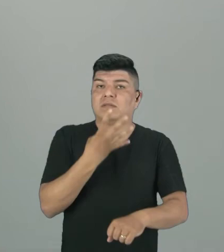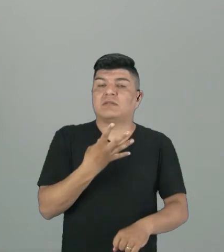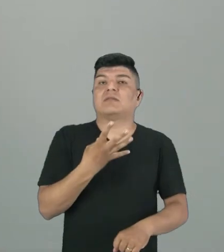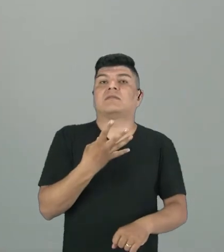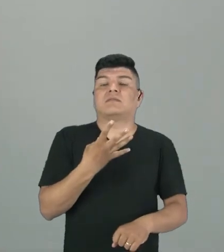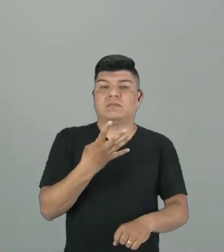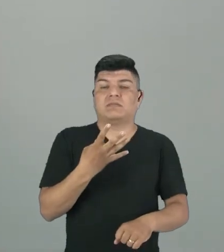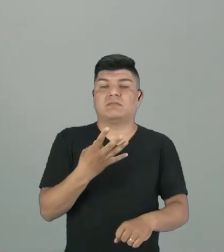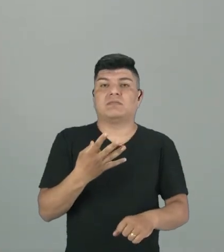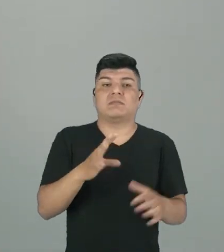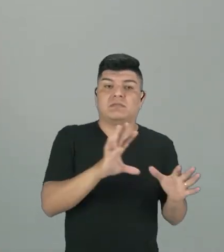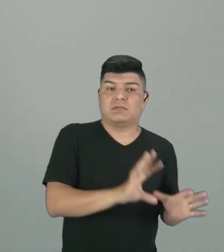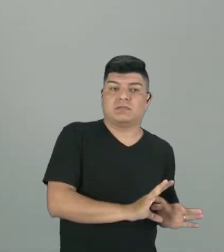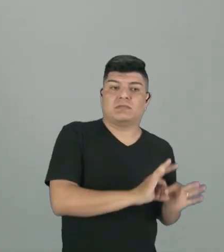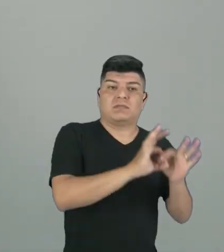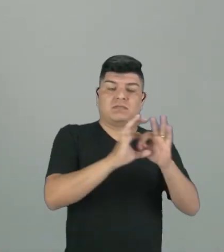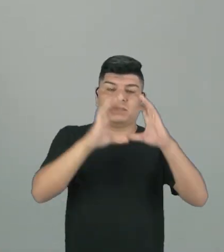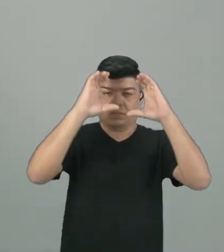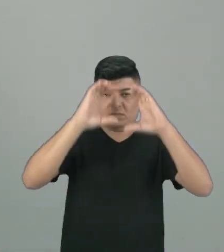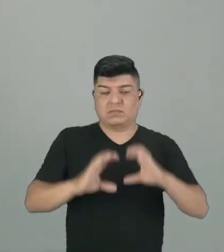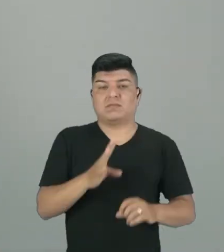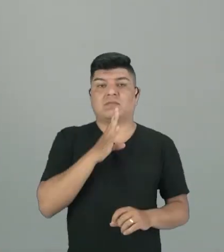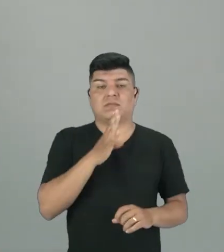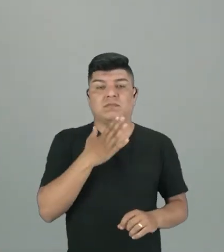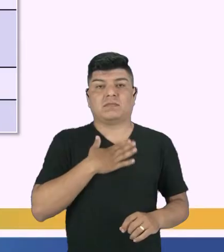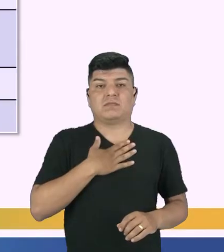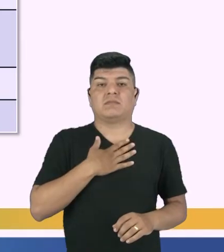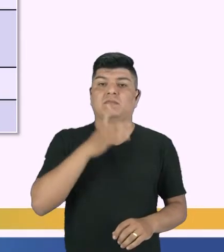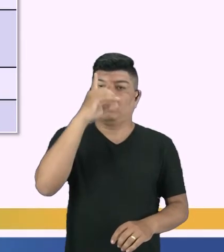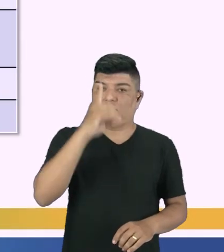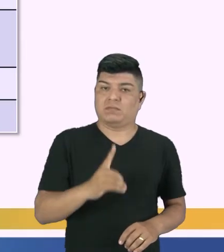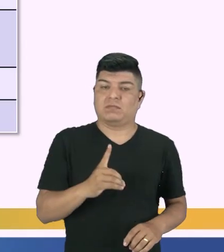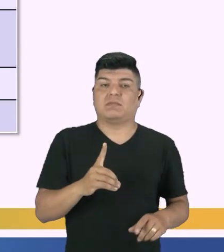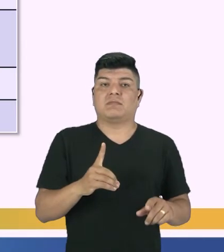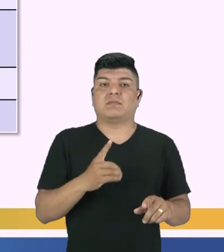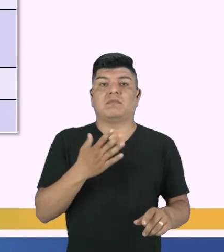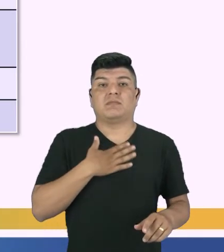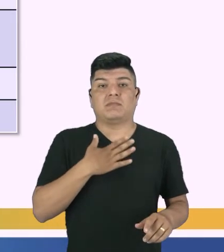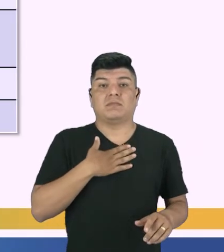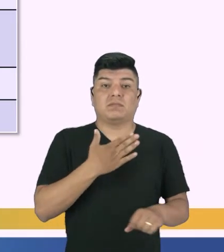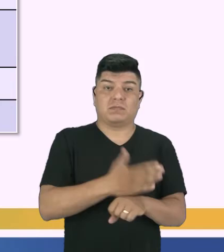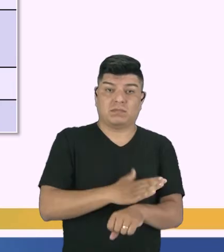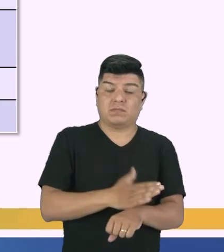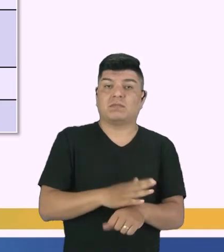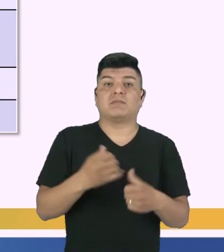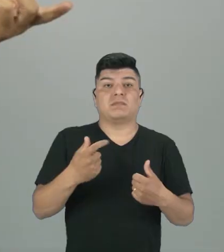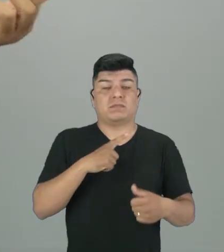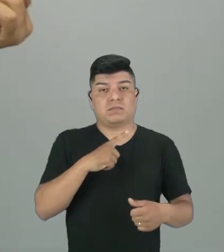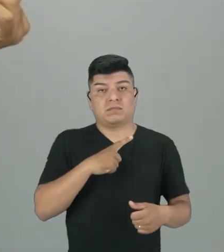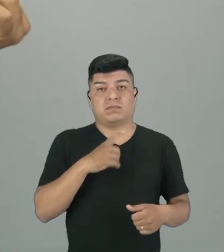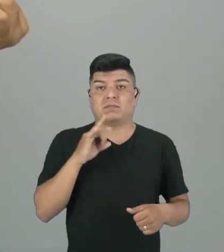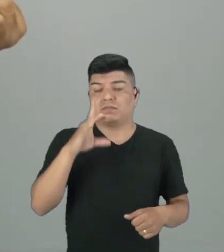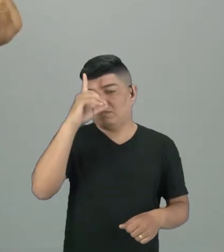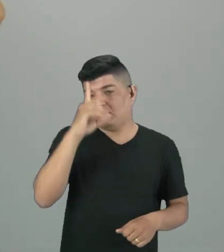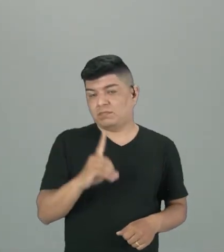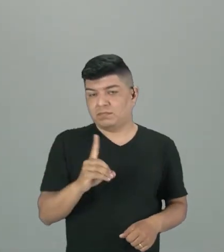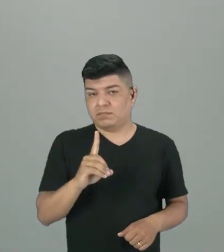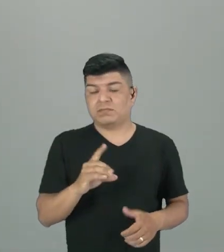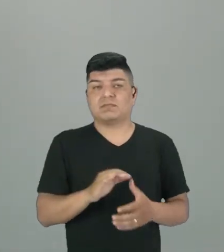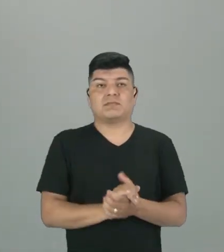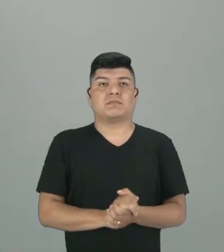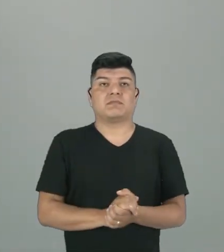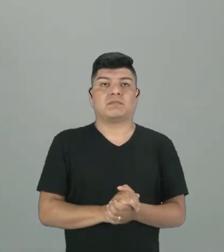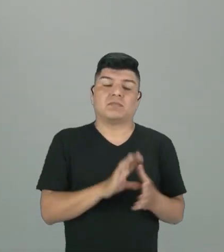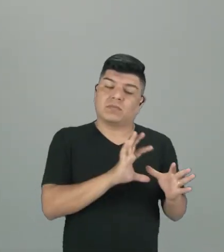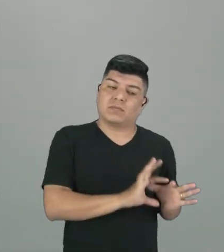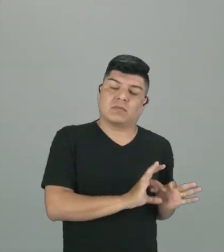Né? E no contexto da cidadania, conhecer os meus direitos, mas conhecer os meus deveres. Eu também tenho deveres, não tenho só direitos. O